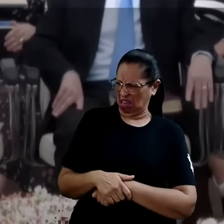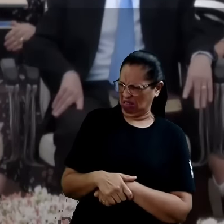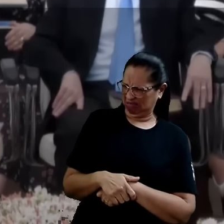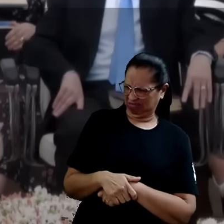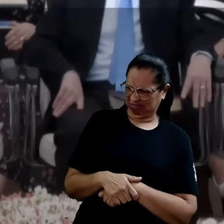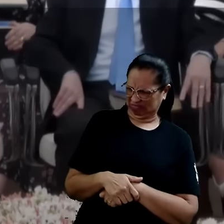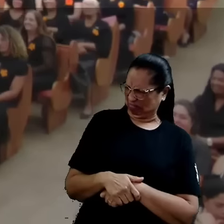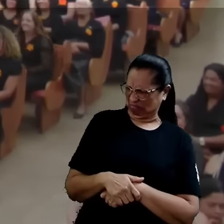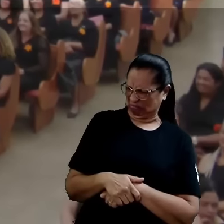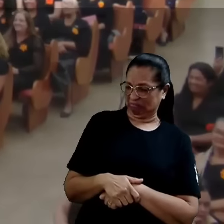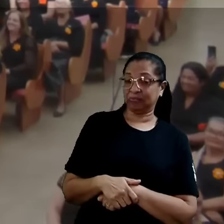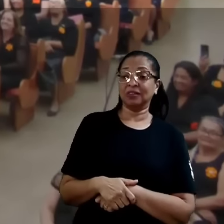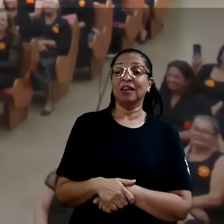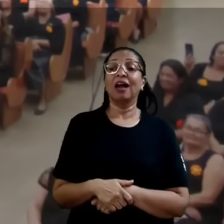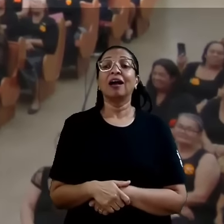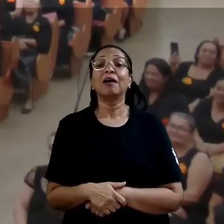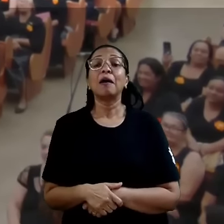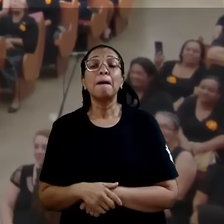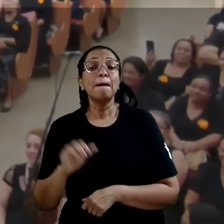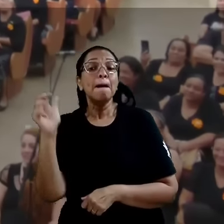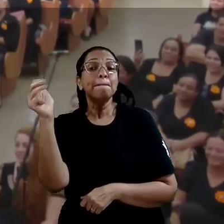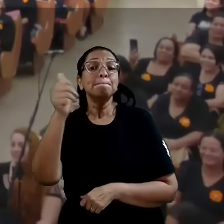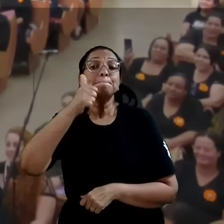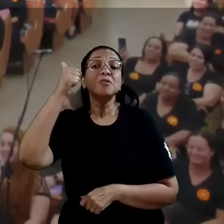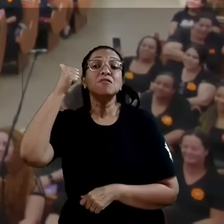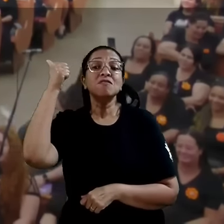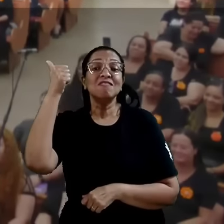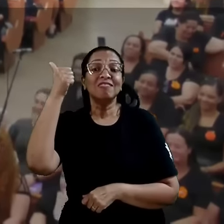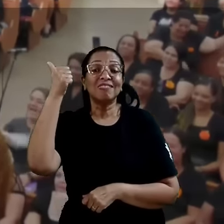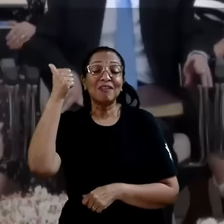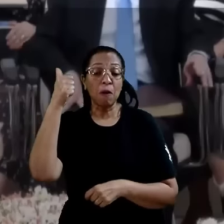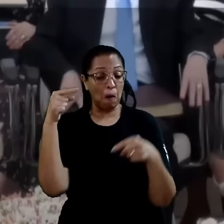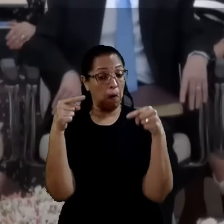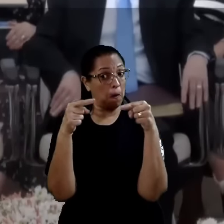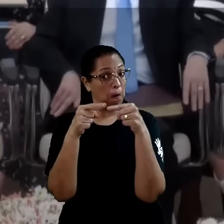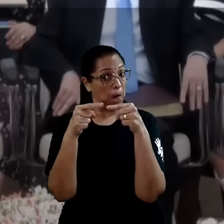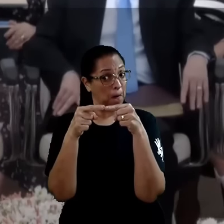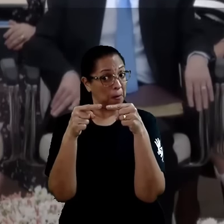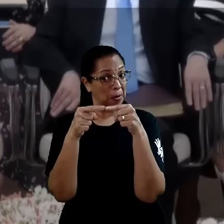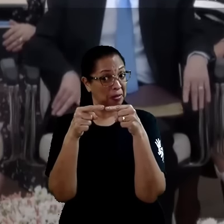perturbado é melhor Tito do que Richard cadman ponha